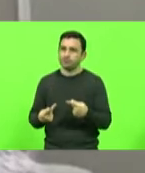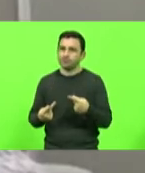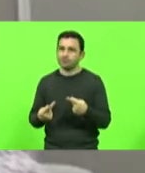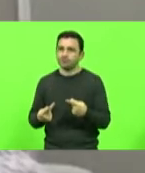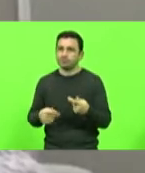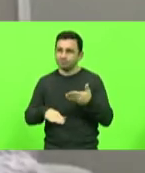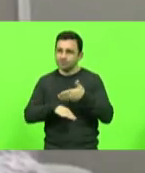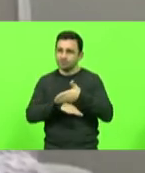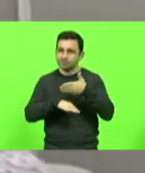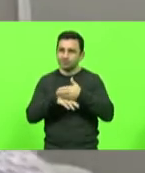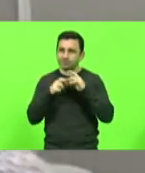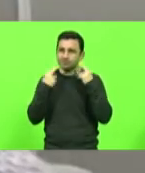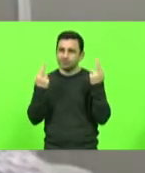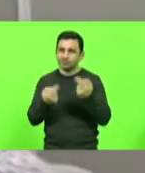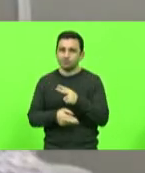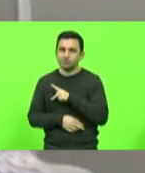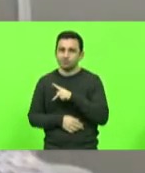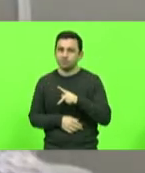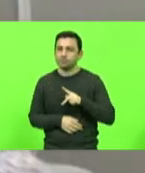presente audiência pública.